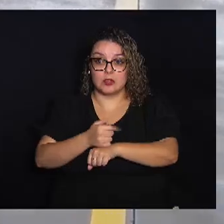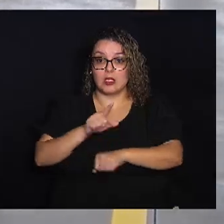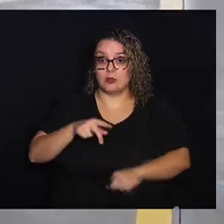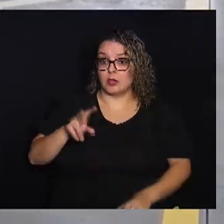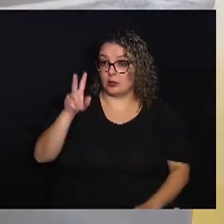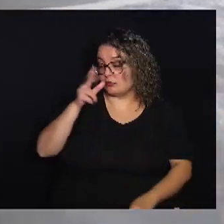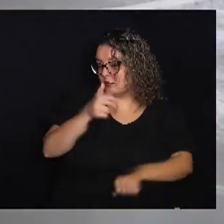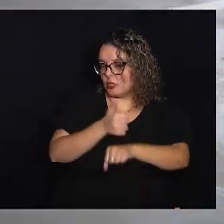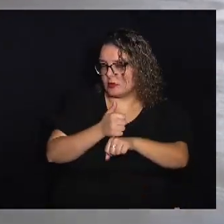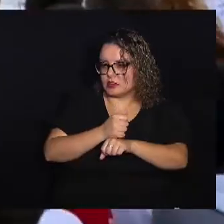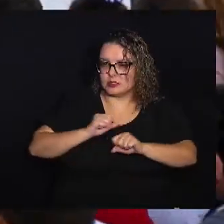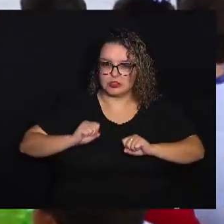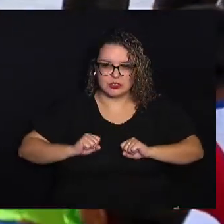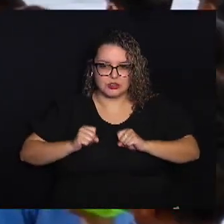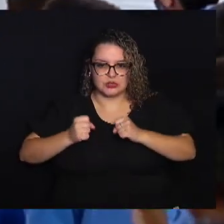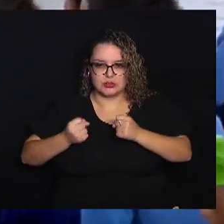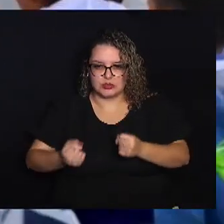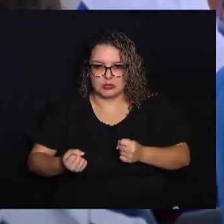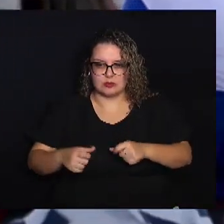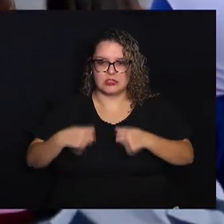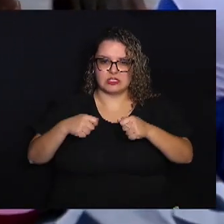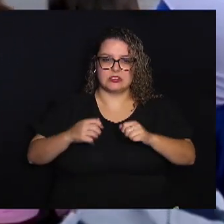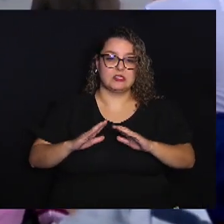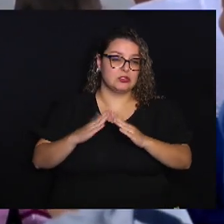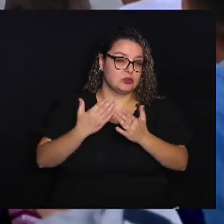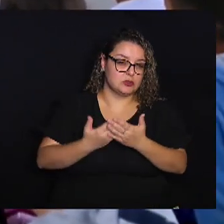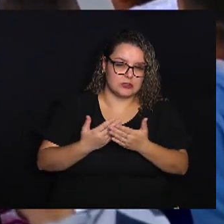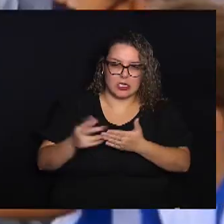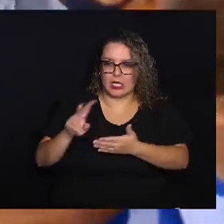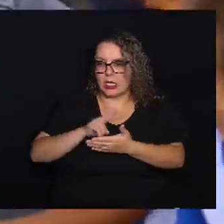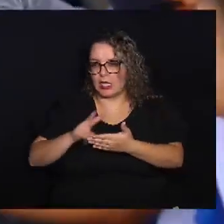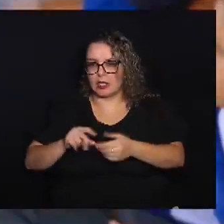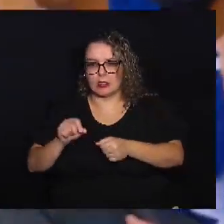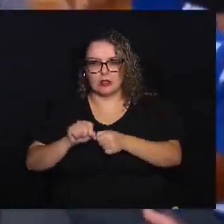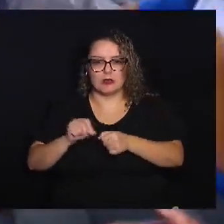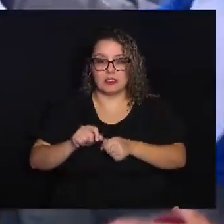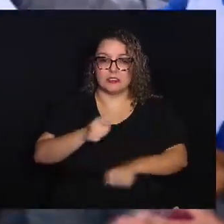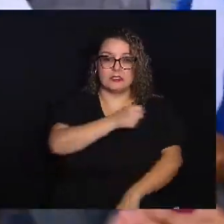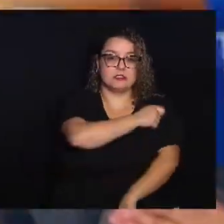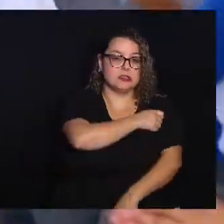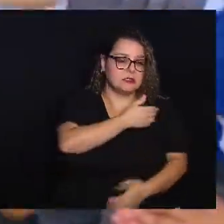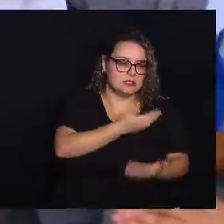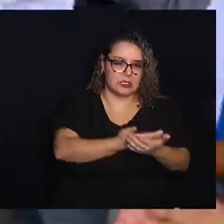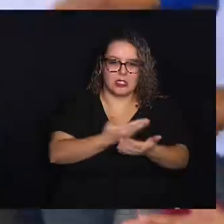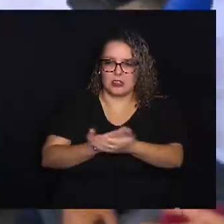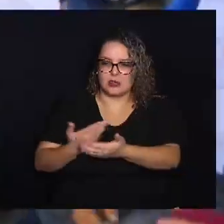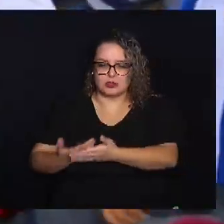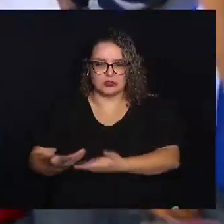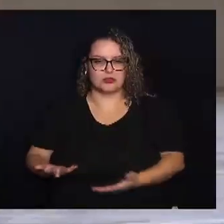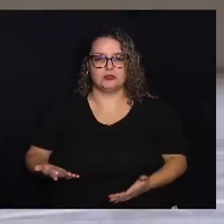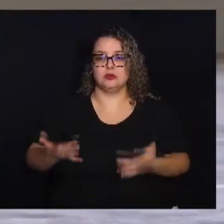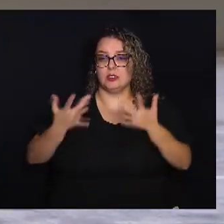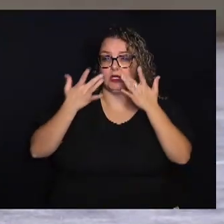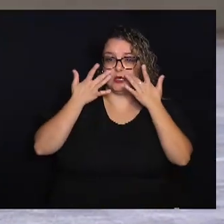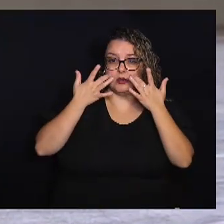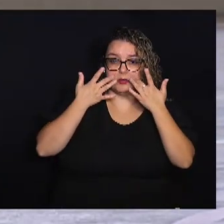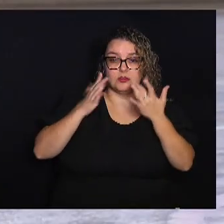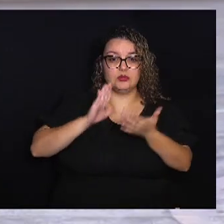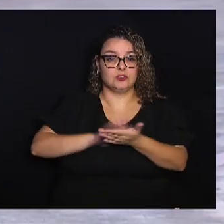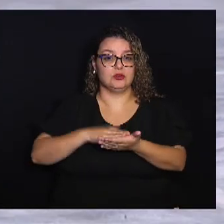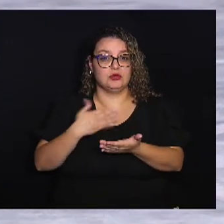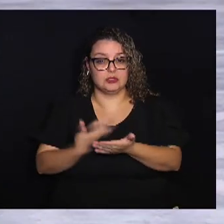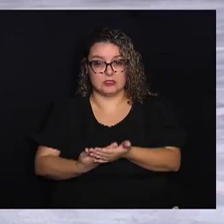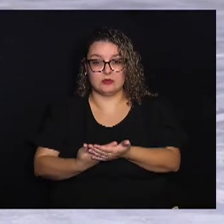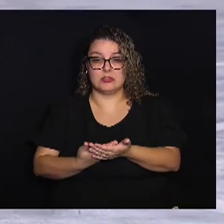que você precisa se dedicar, você precisa estudar, você precisa ler, você precisa fazer aulas, né? De teatro, de